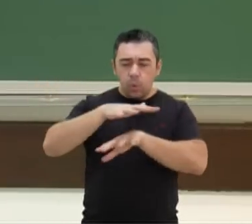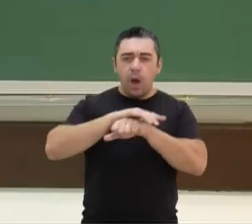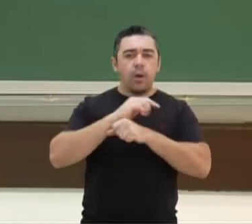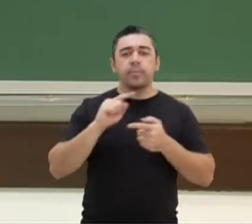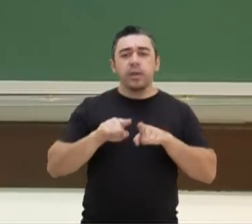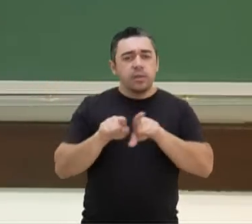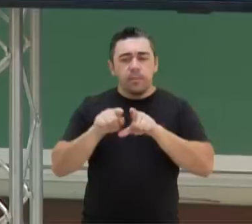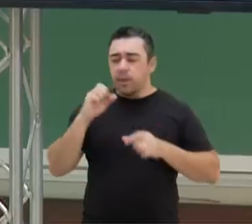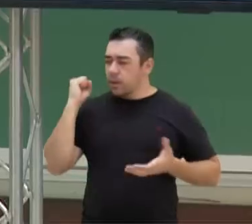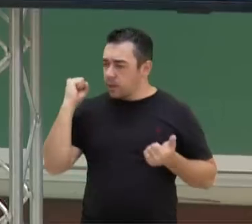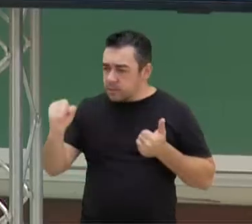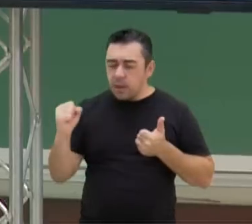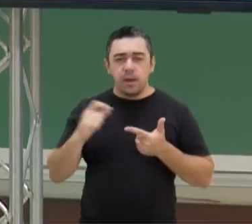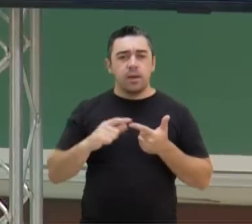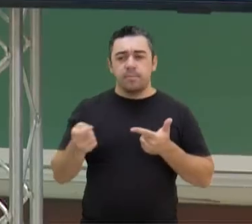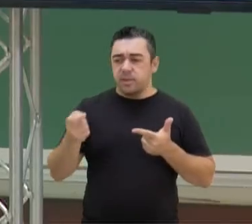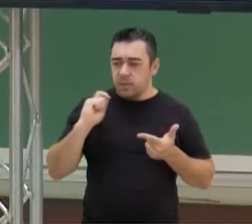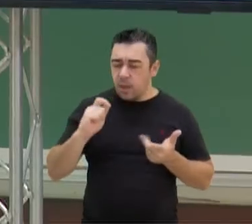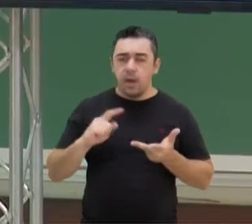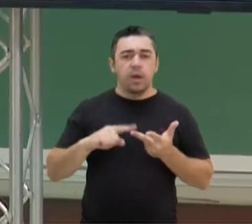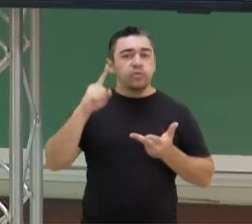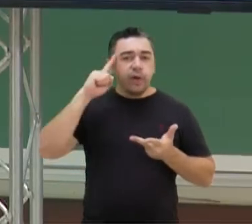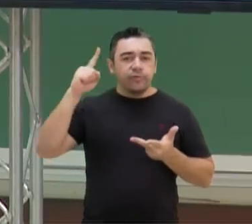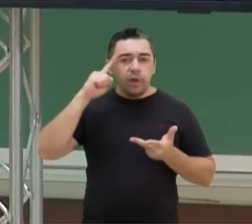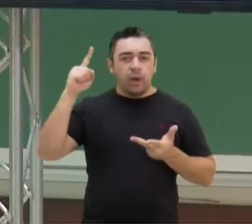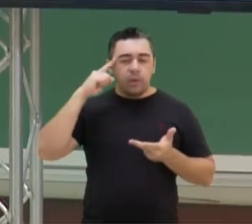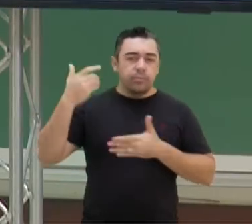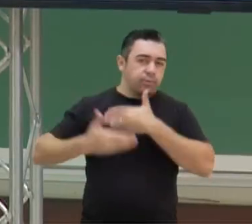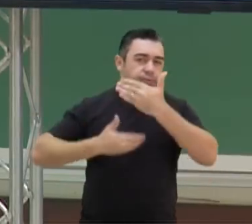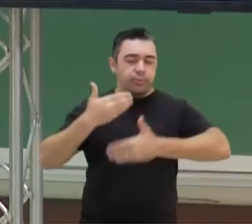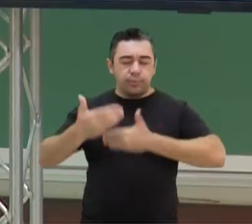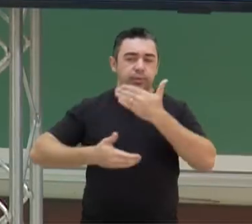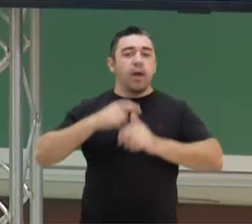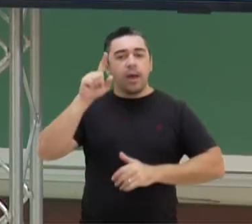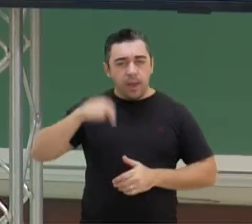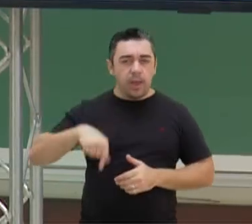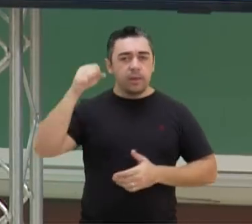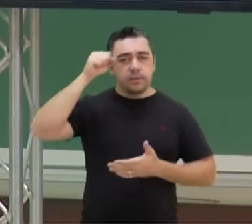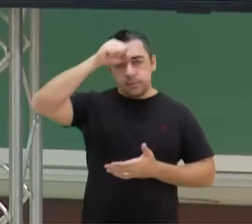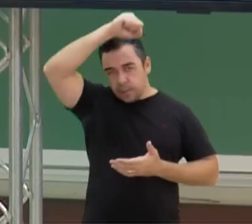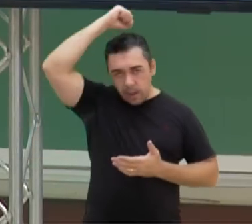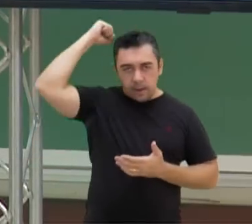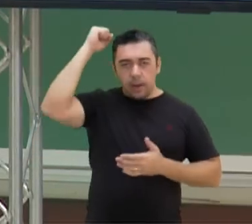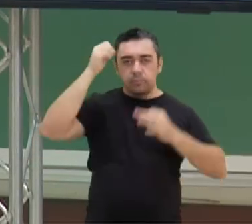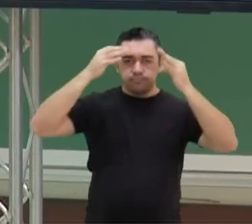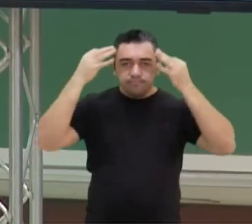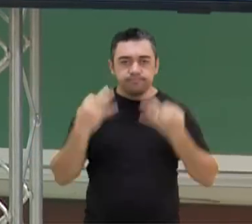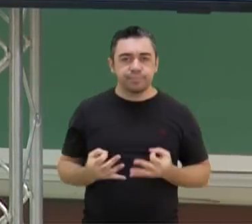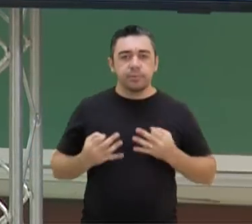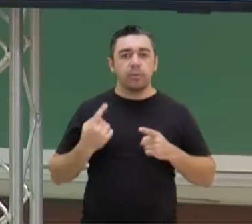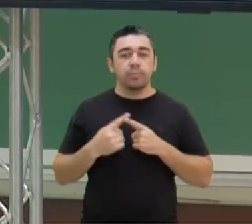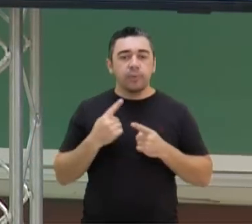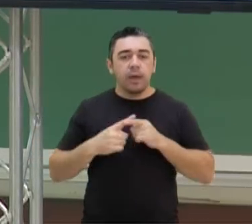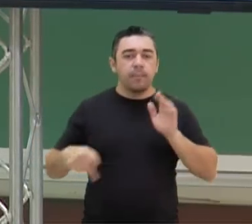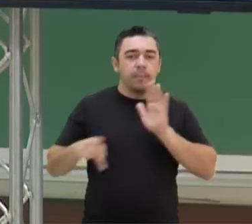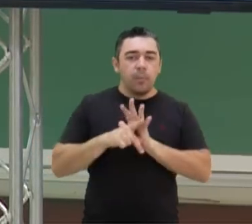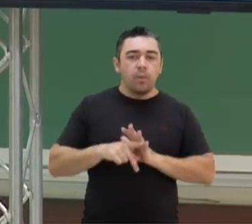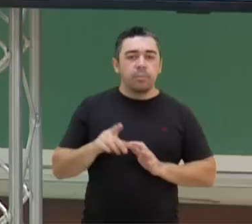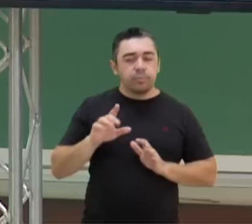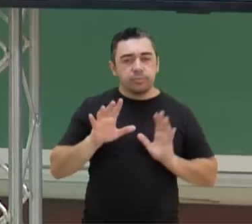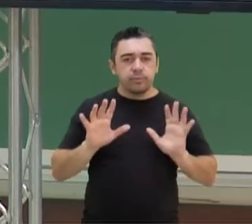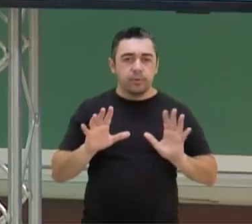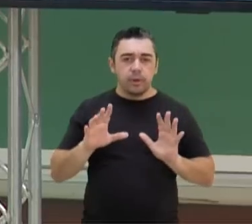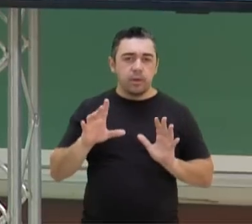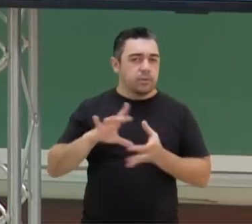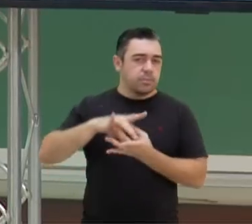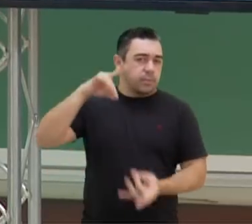caçar, pescar, no seu dia a dia, além dos rituais religiosos, é claro, tudo é sagrado, pois pertence ao mesmo